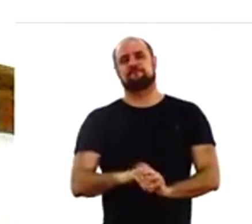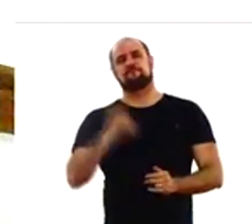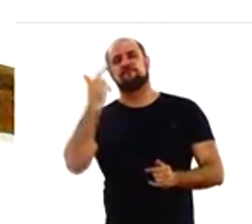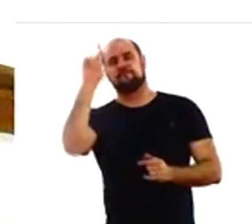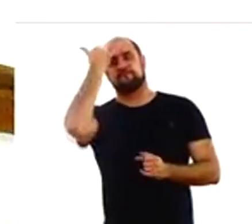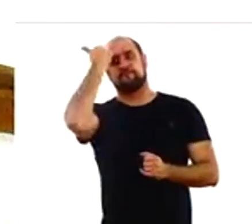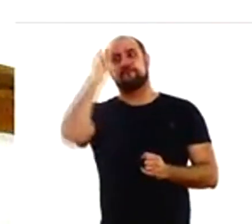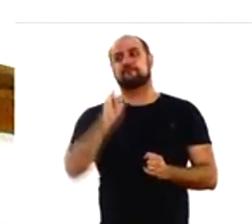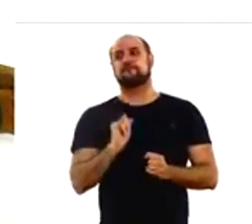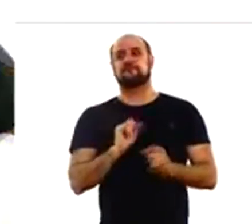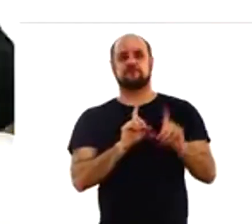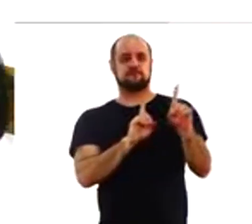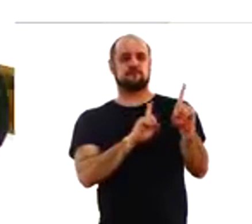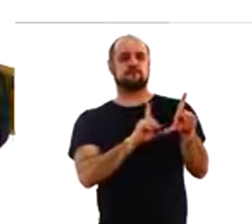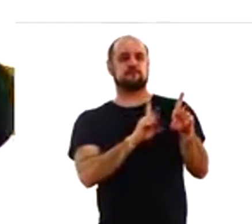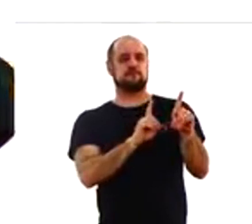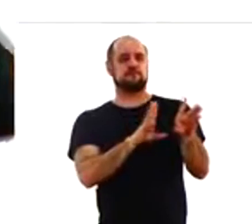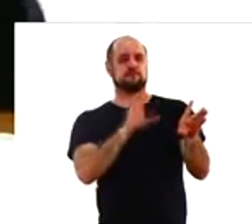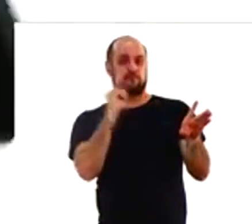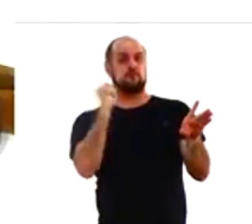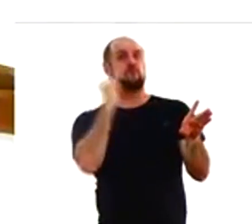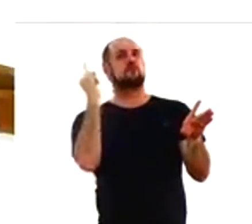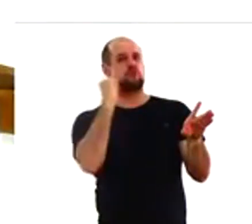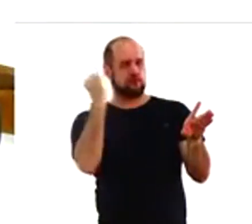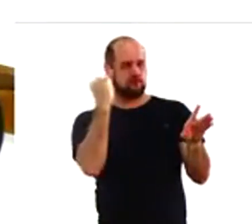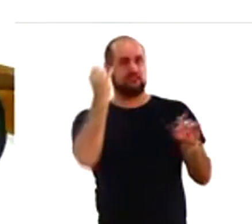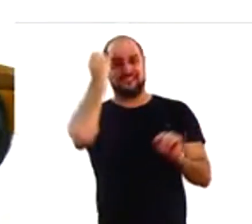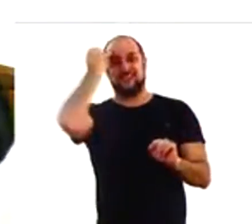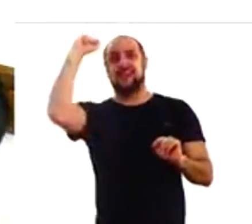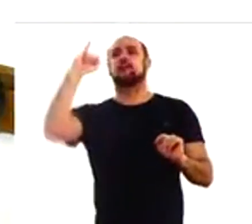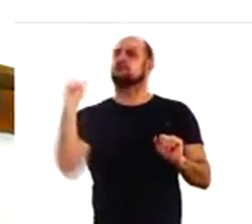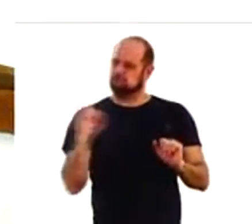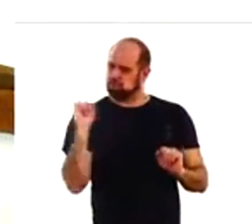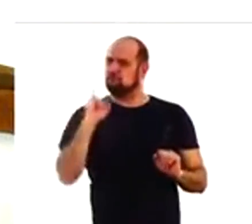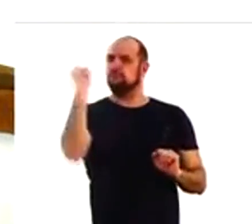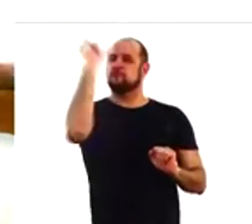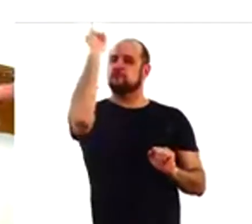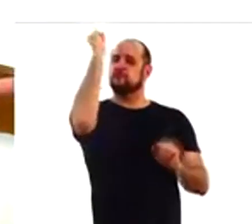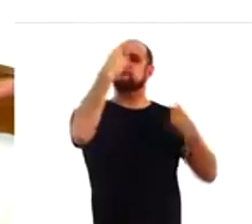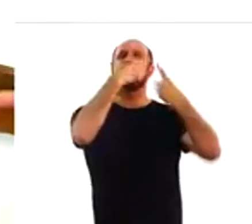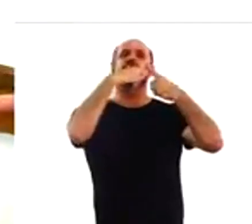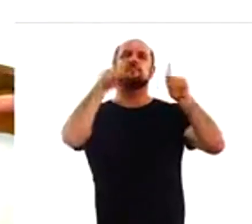é que doutrina é muito importante, conceitos são muito importantes, mas